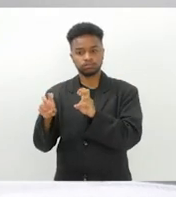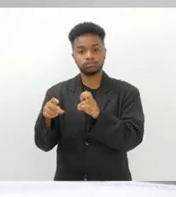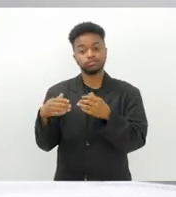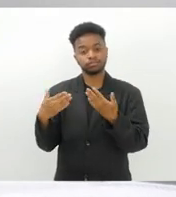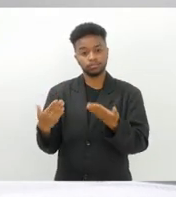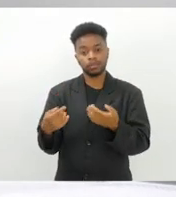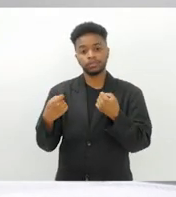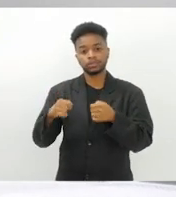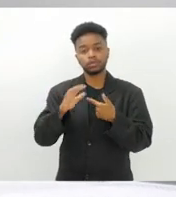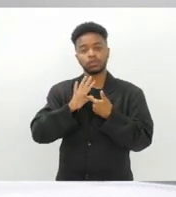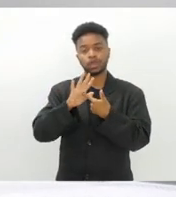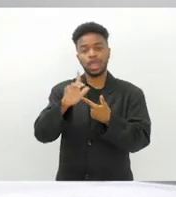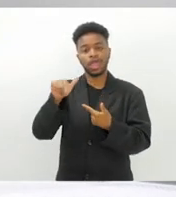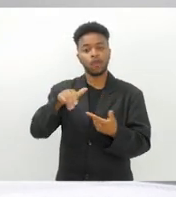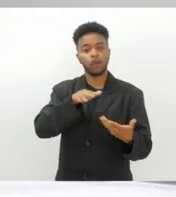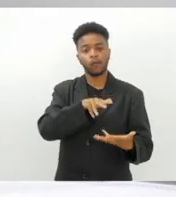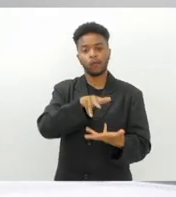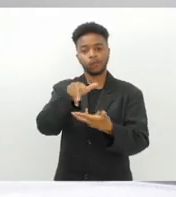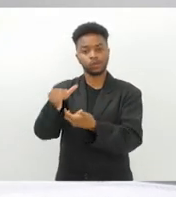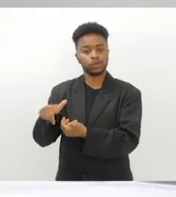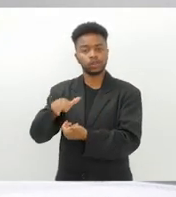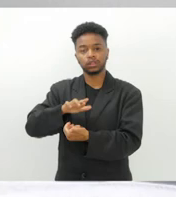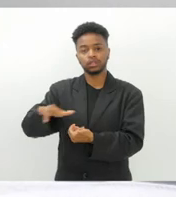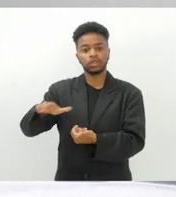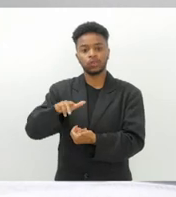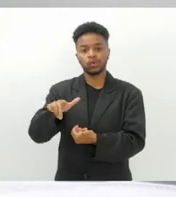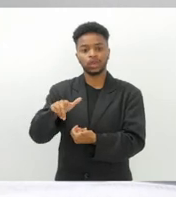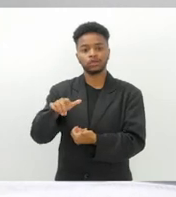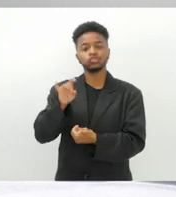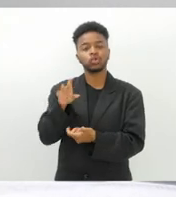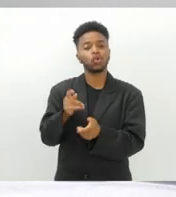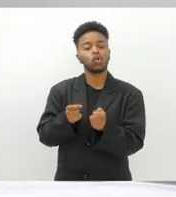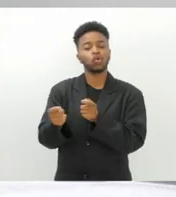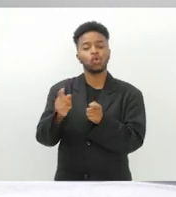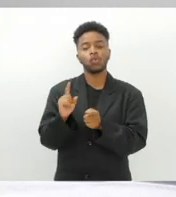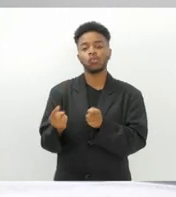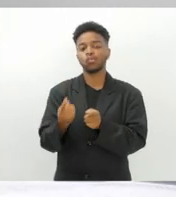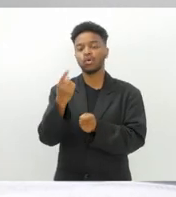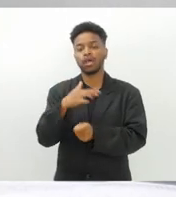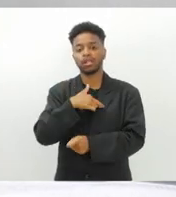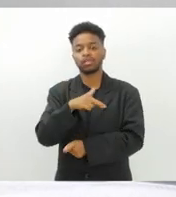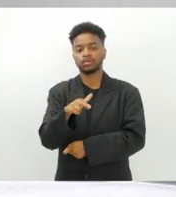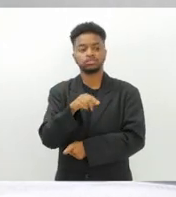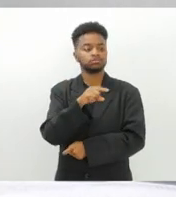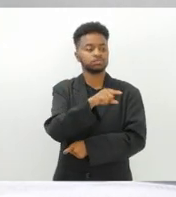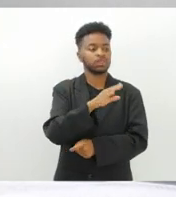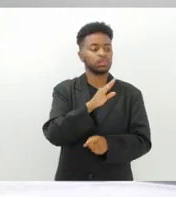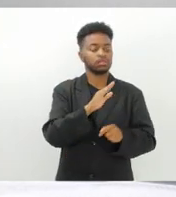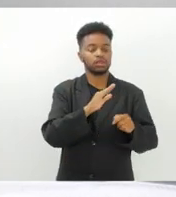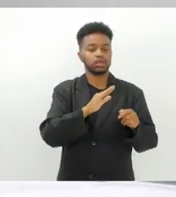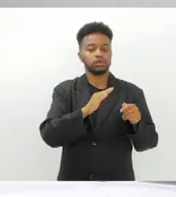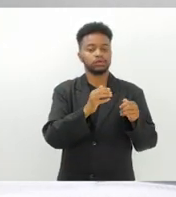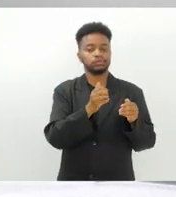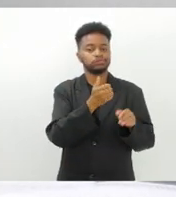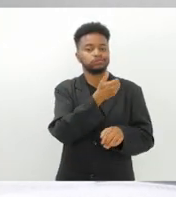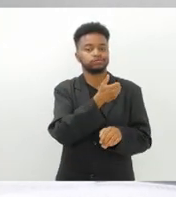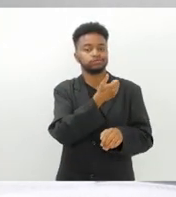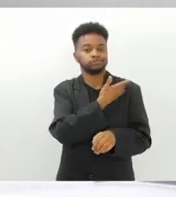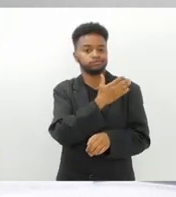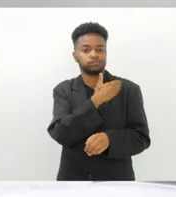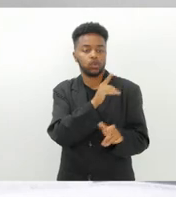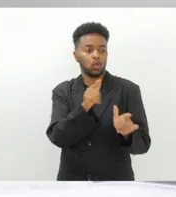ser universal e nunca monopólio de uma religião A, B ou C, excluindo várias outras. Muito